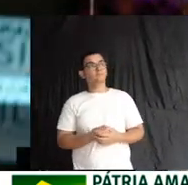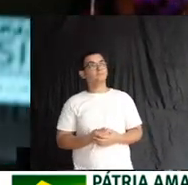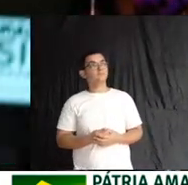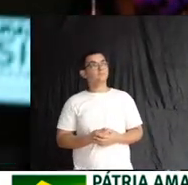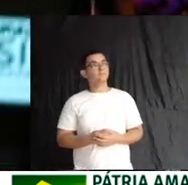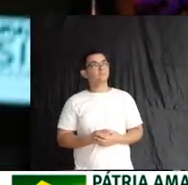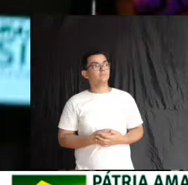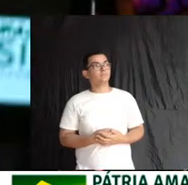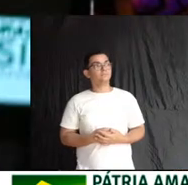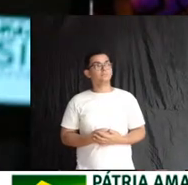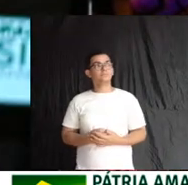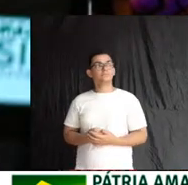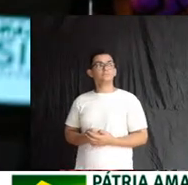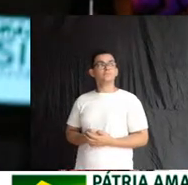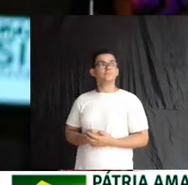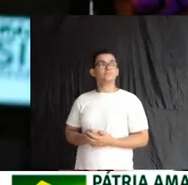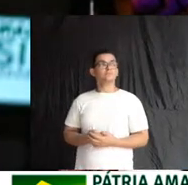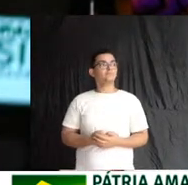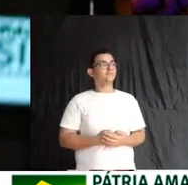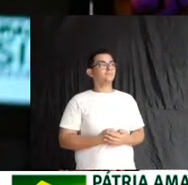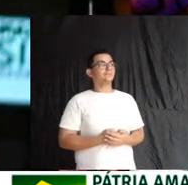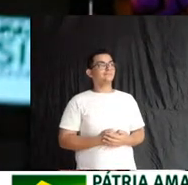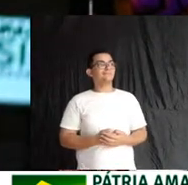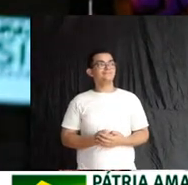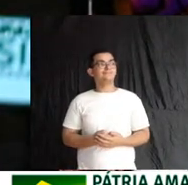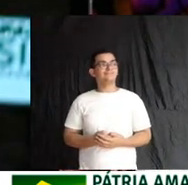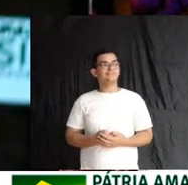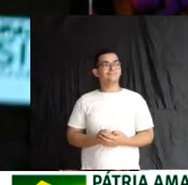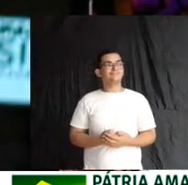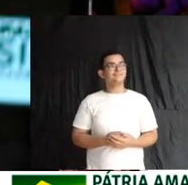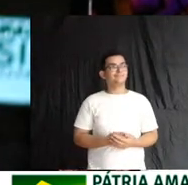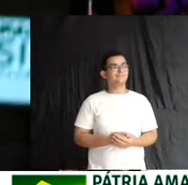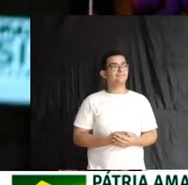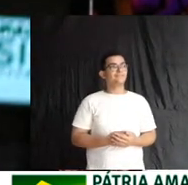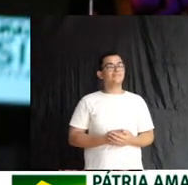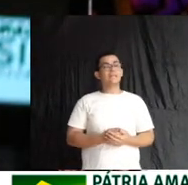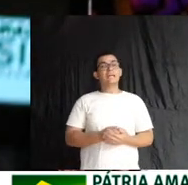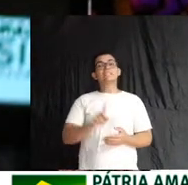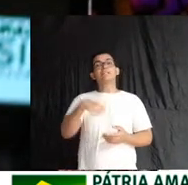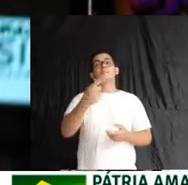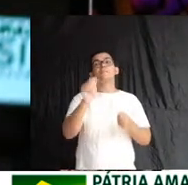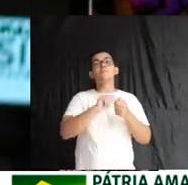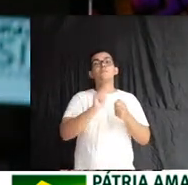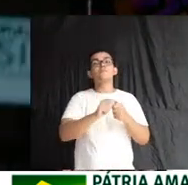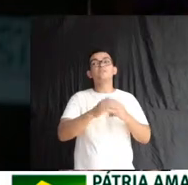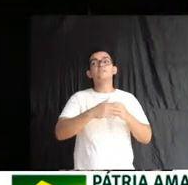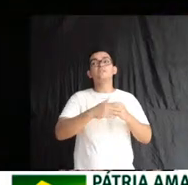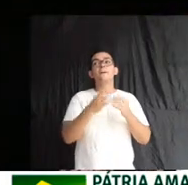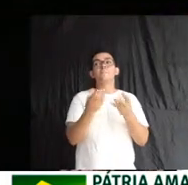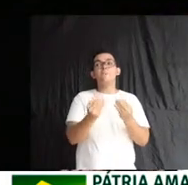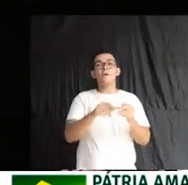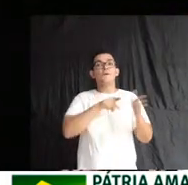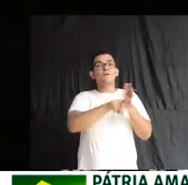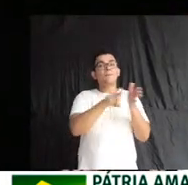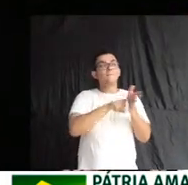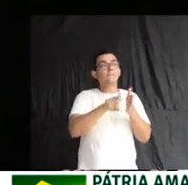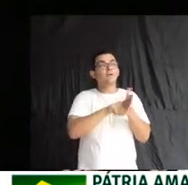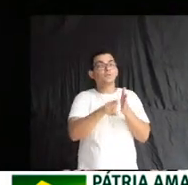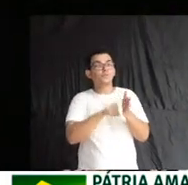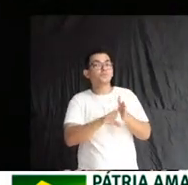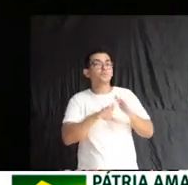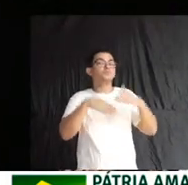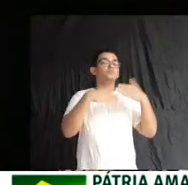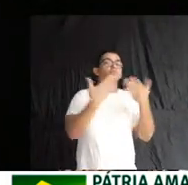vai fazer algumas perguntinhas de quando você começou na sua carreira. Sim. E daqui a pouquinho nós voltamos para nós fazer